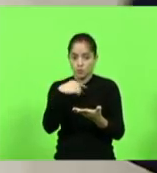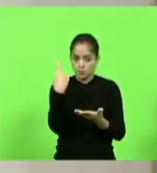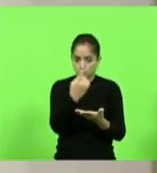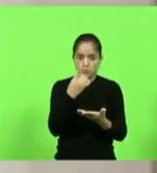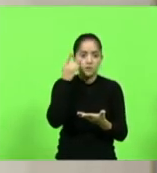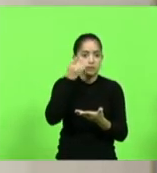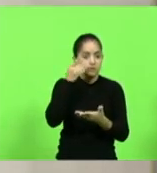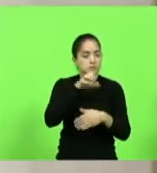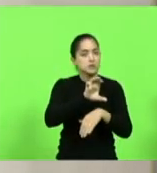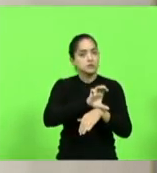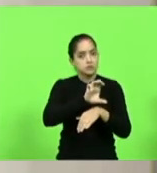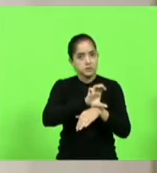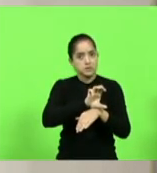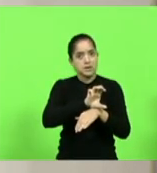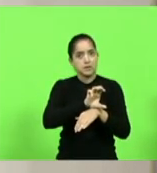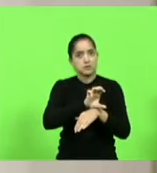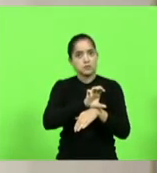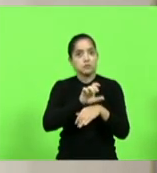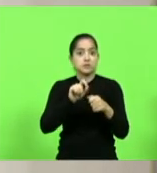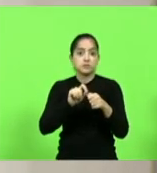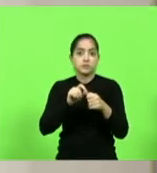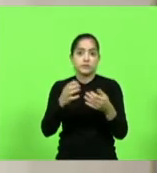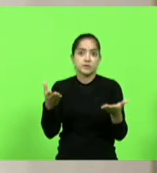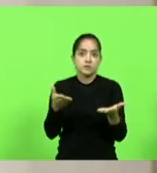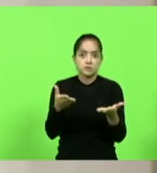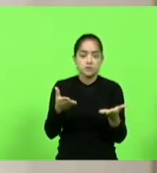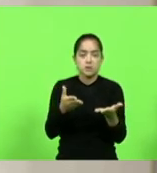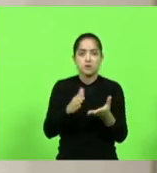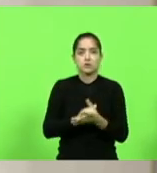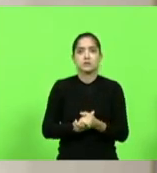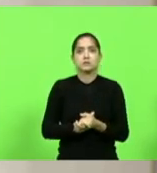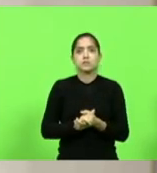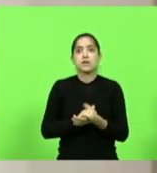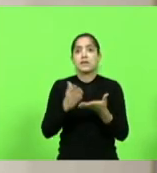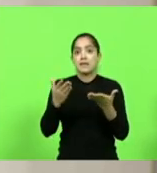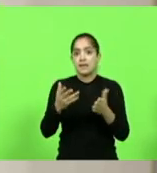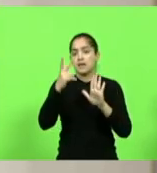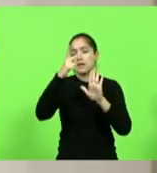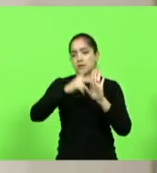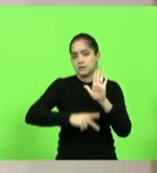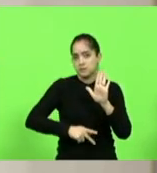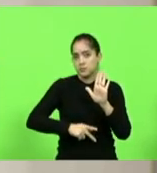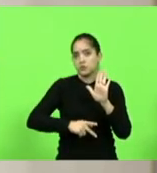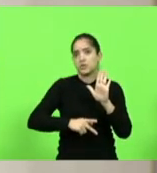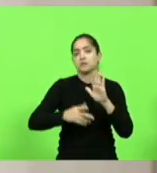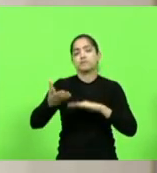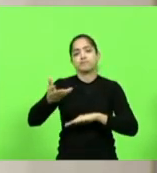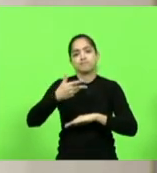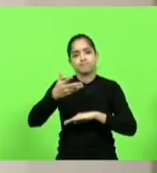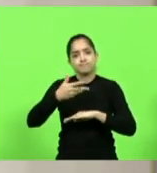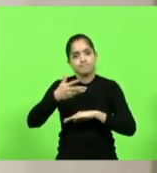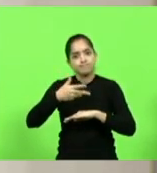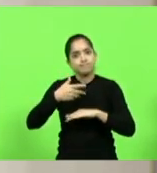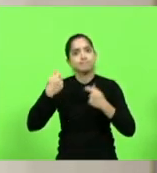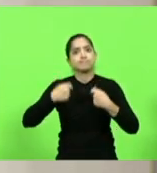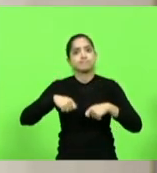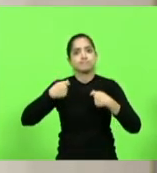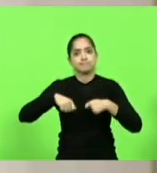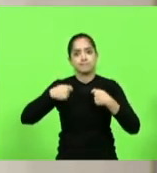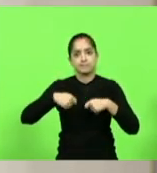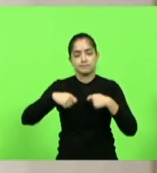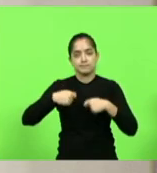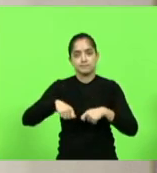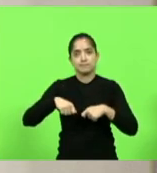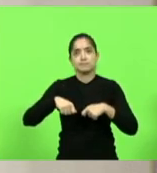deputados estaduais, estamos fazendo aqui. Esse projeto requer urgência, esse projeto tem